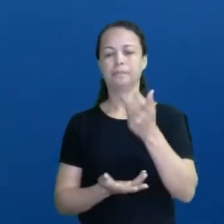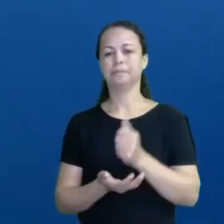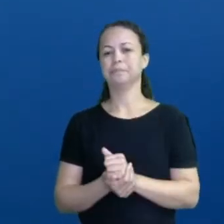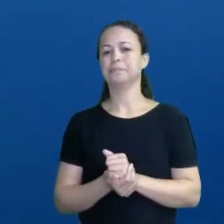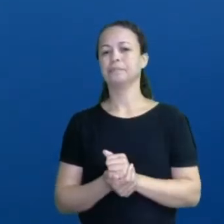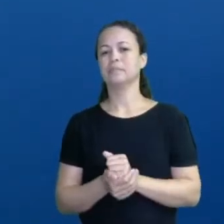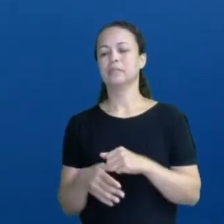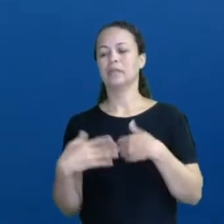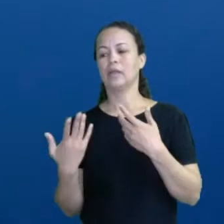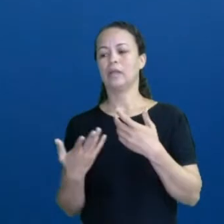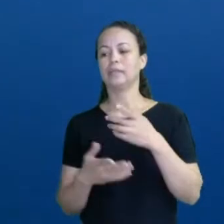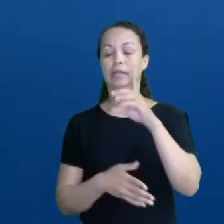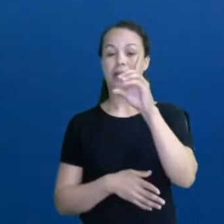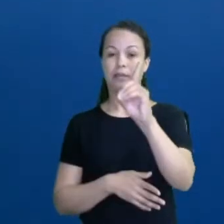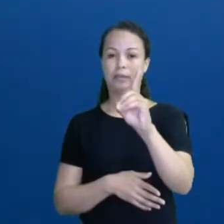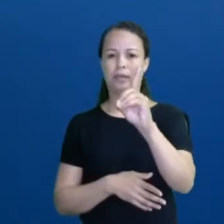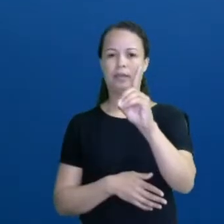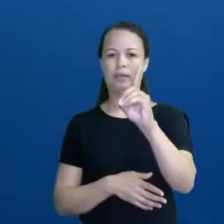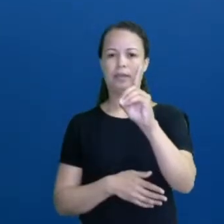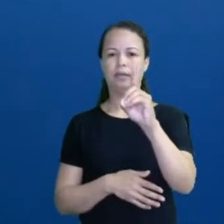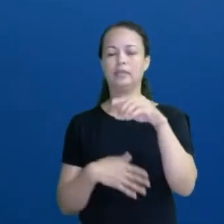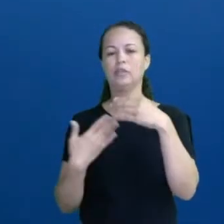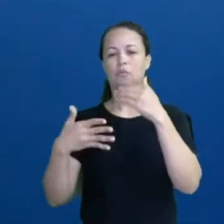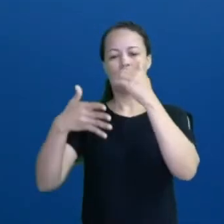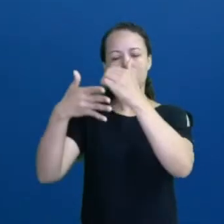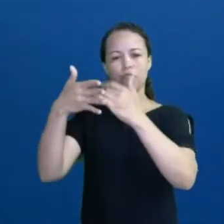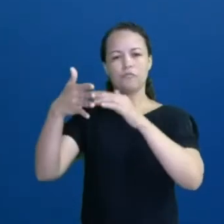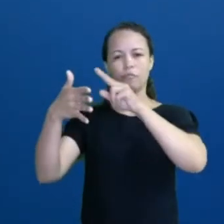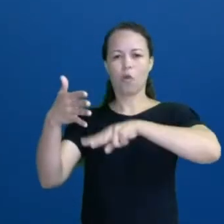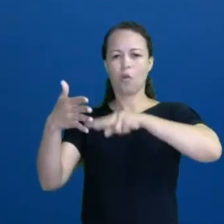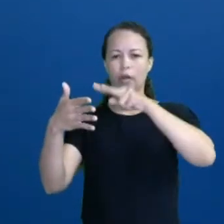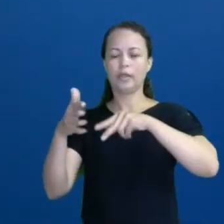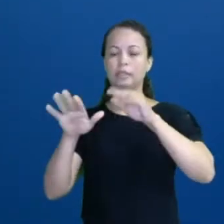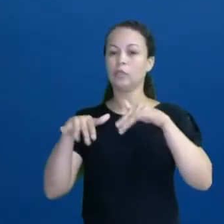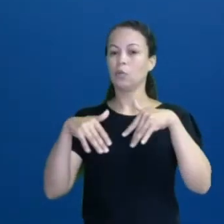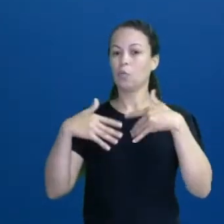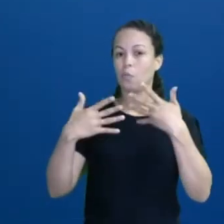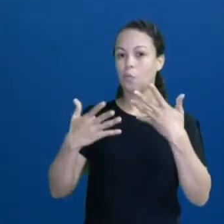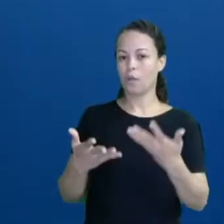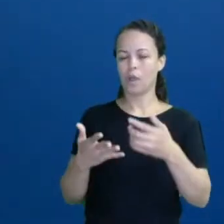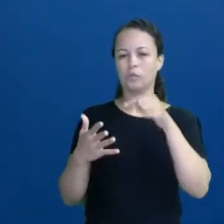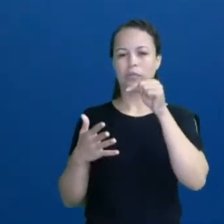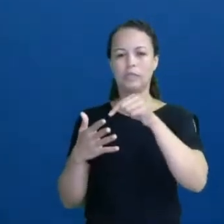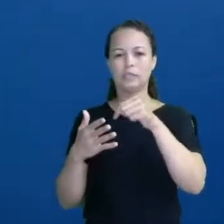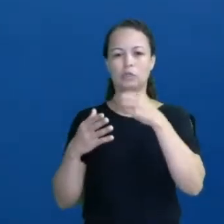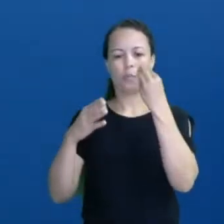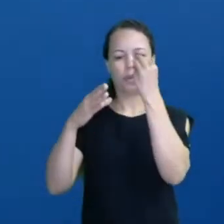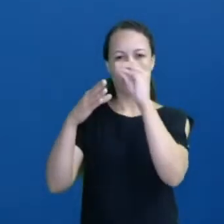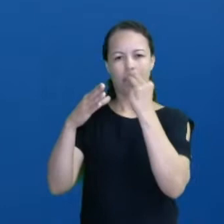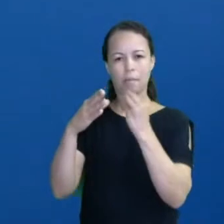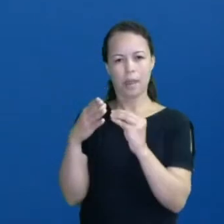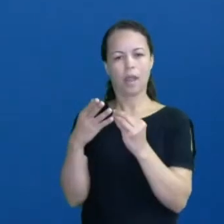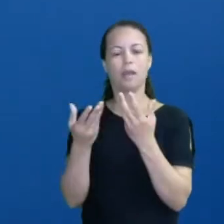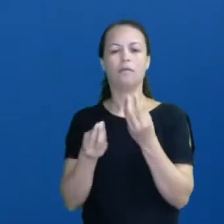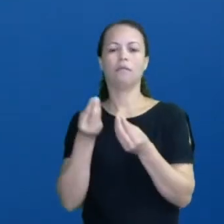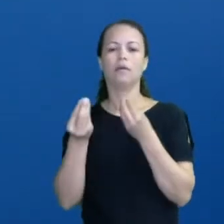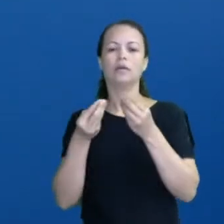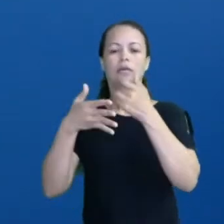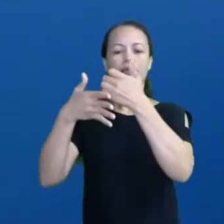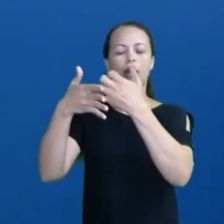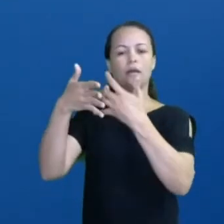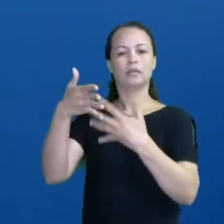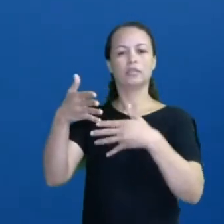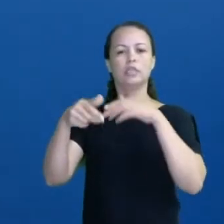A letrinha D. Então, eu vou ler aqui e ver qual desses nomes se encaixaria na nossa lista